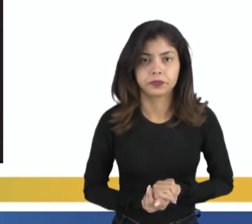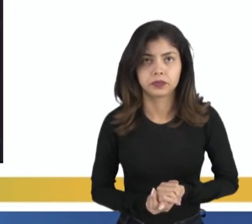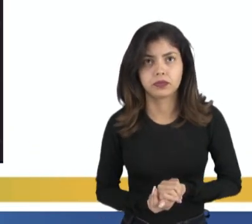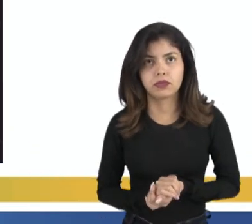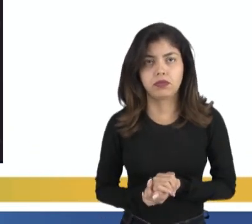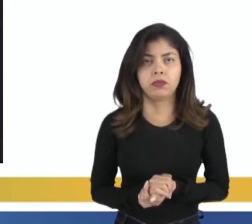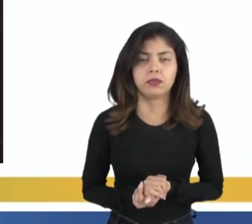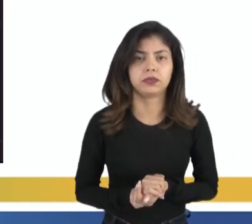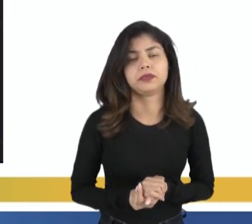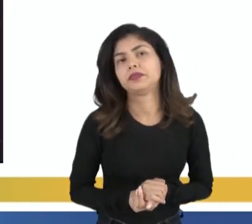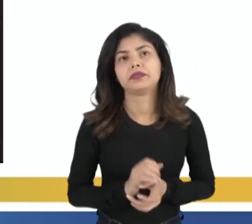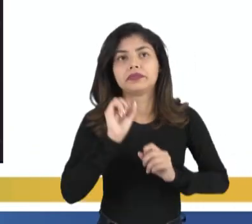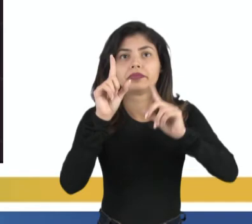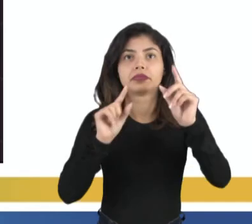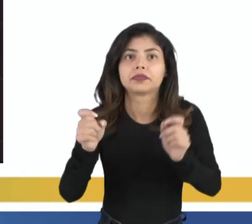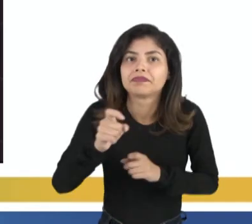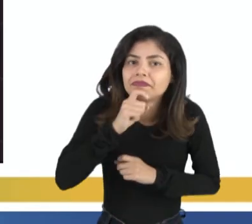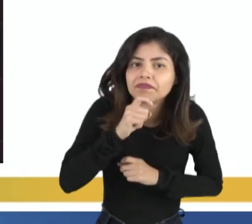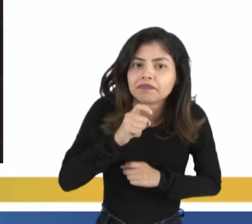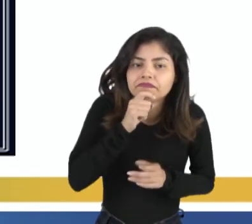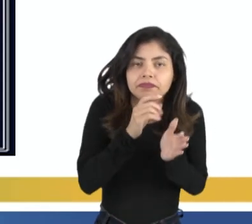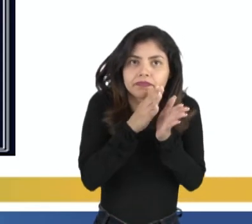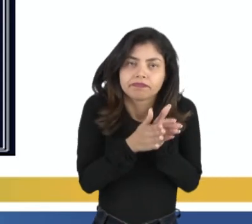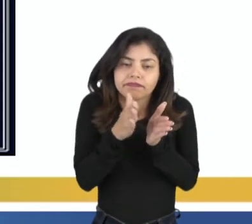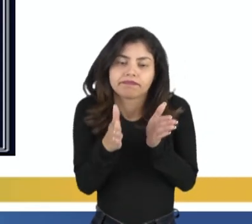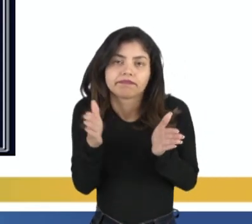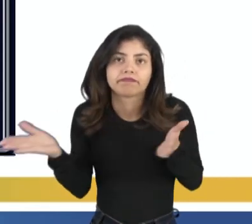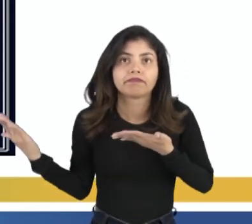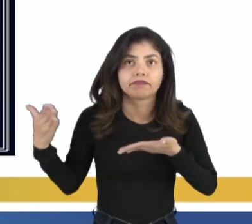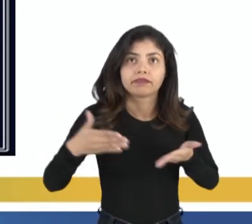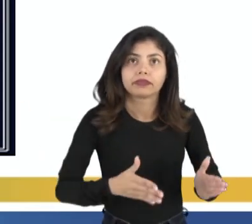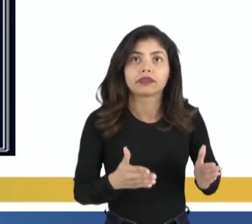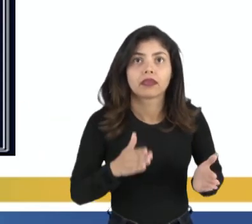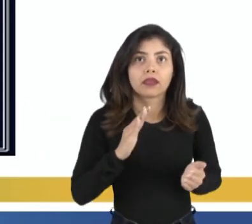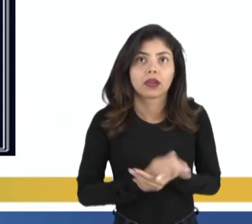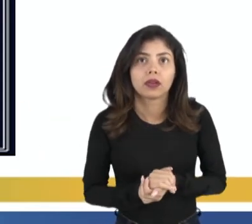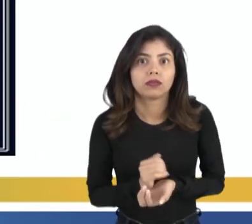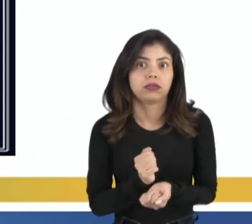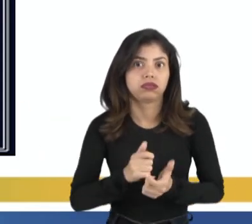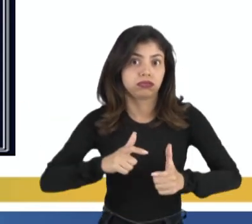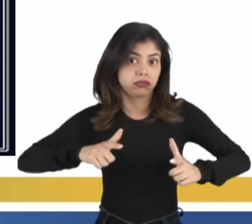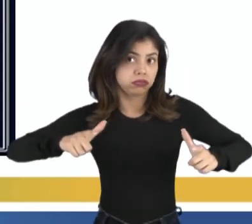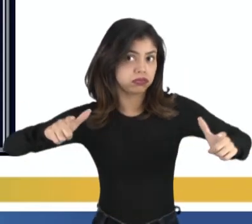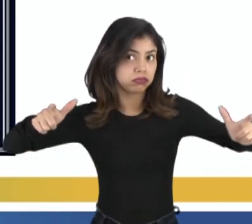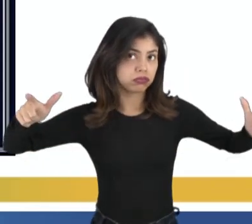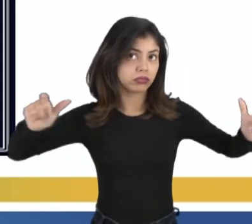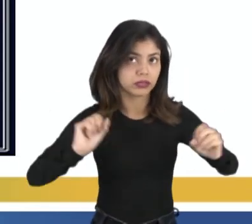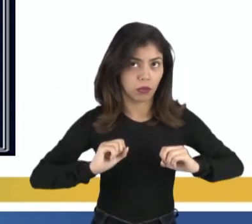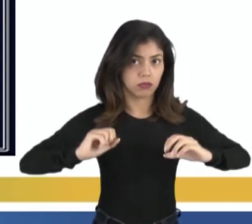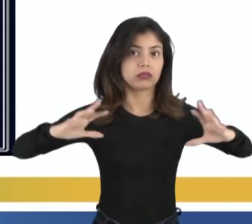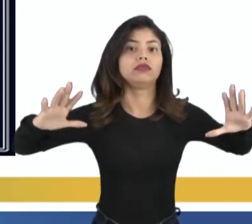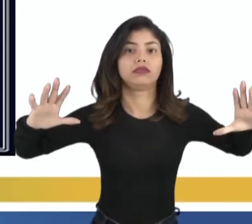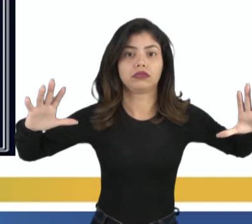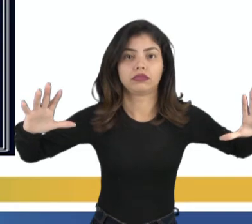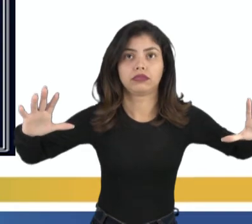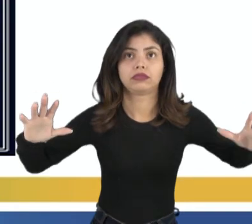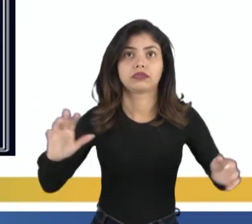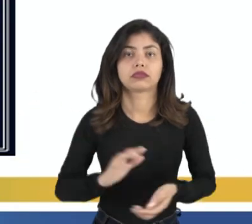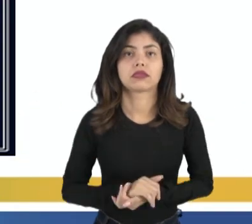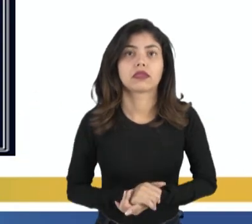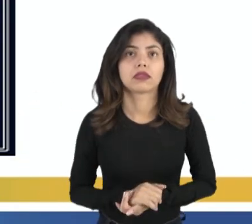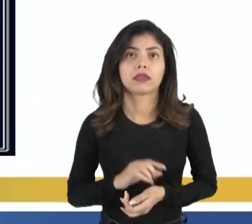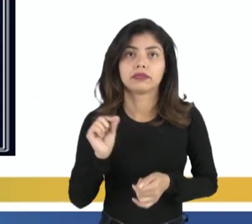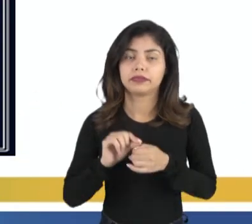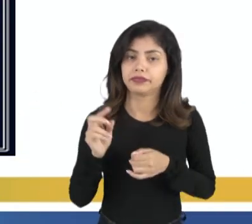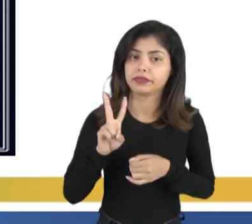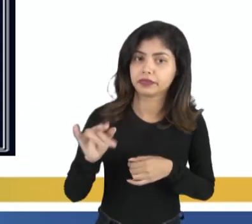das Estrelas né Elas vão esfriando ao longo do tempo chega uma parte que ela fica muito grande ela colar piscina e